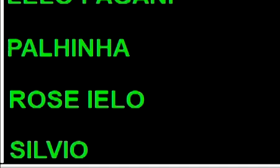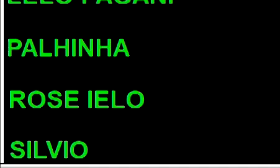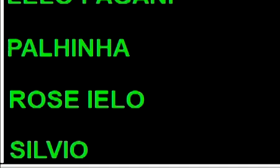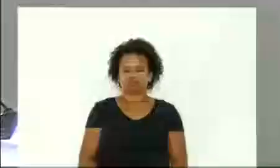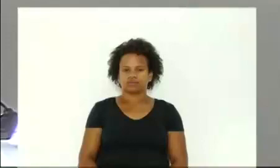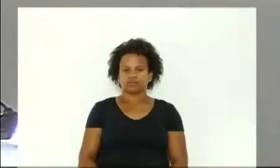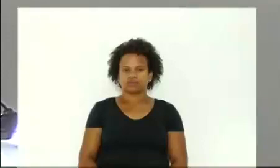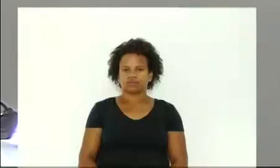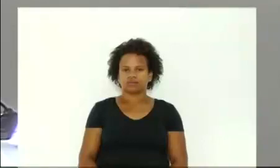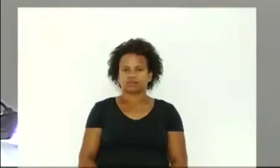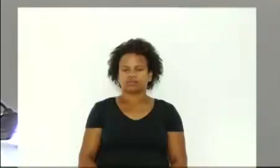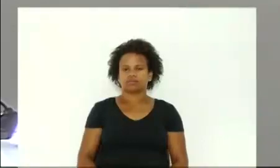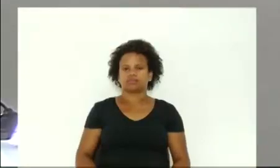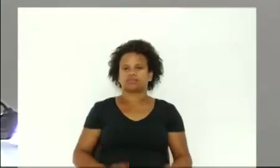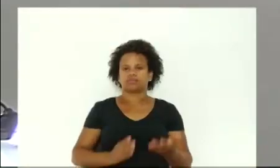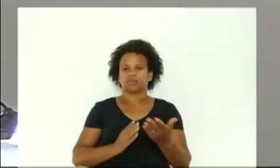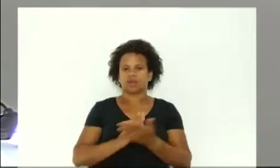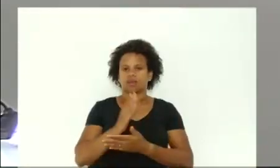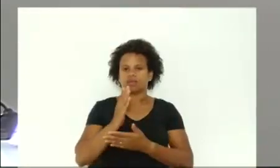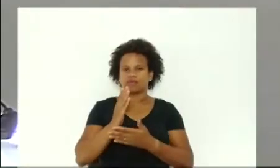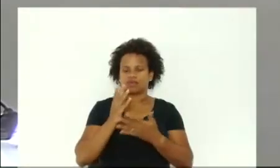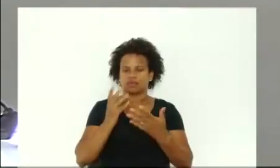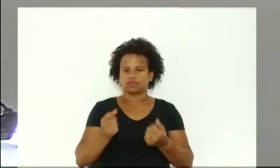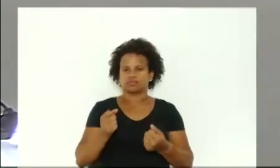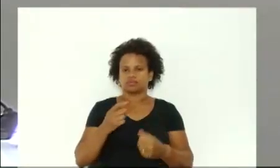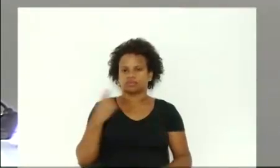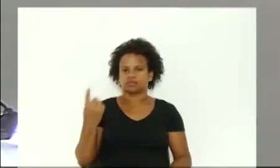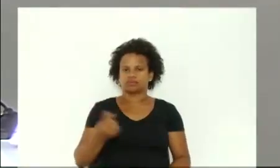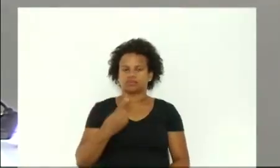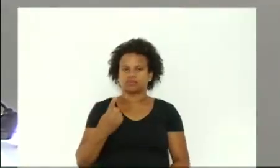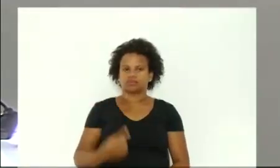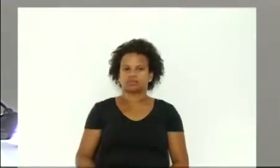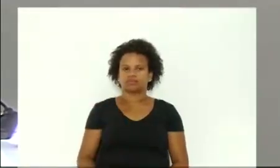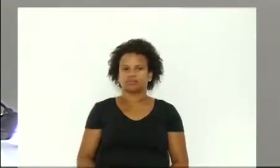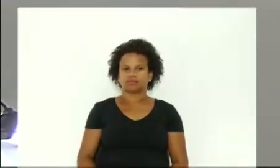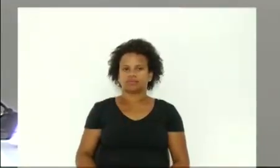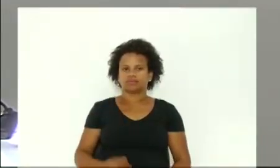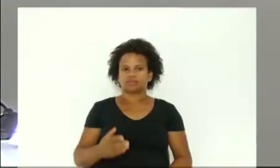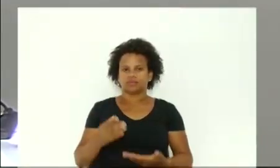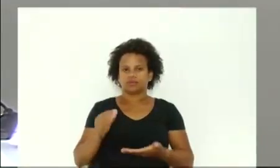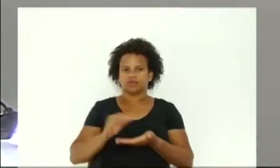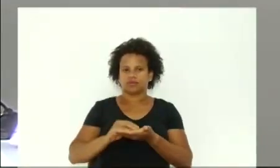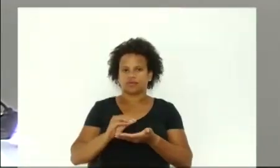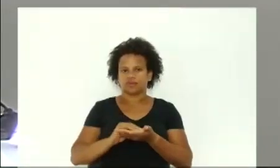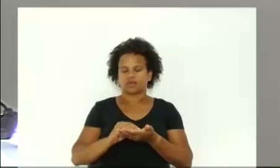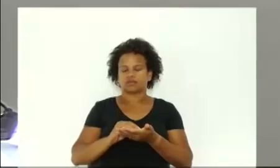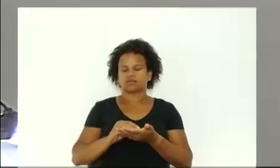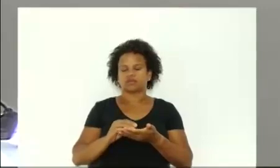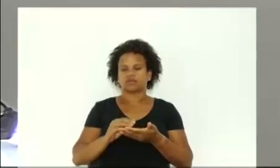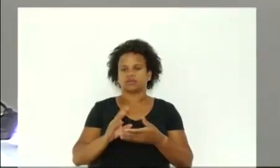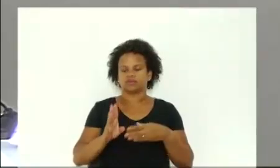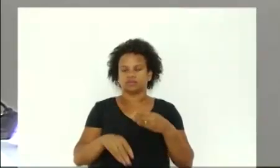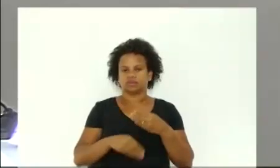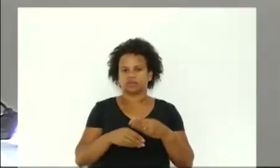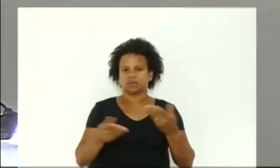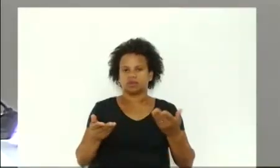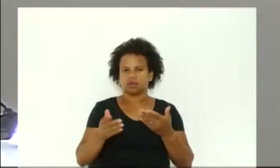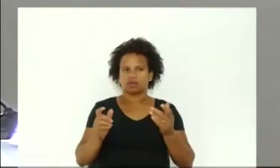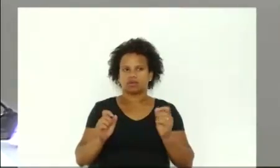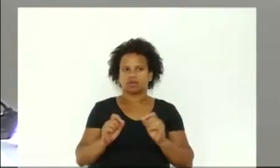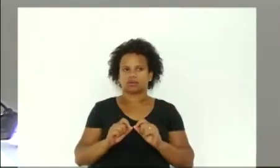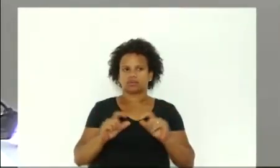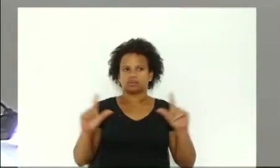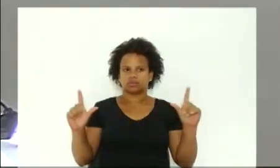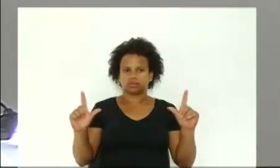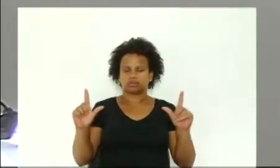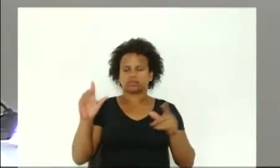Está aprovado por unanimidade. Salvo emendas. Vamos aguardar a abertura do painel